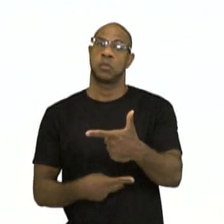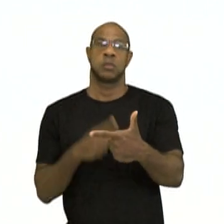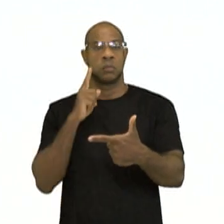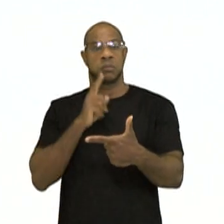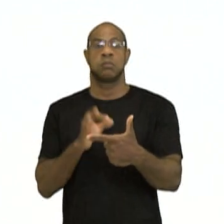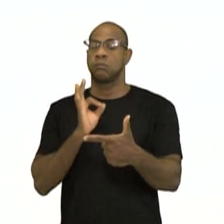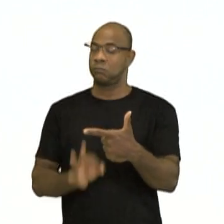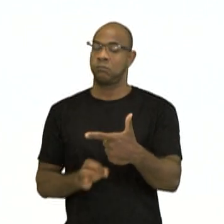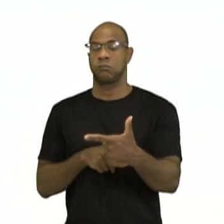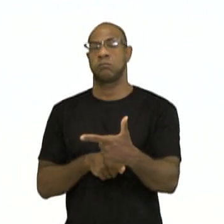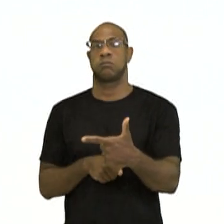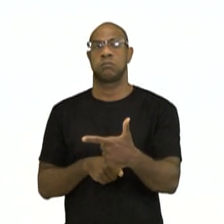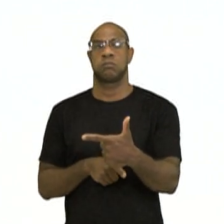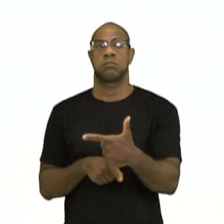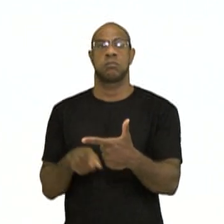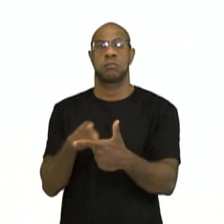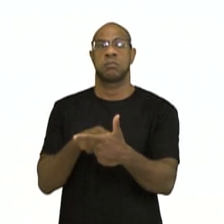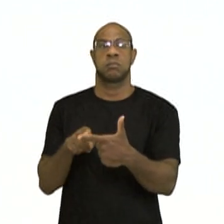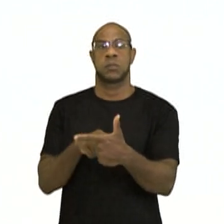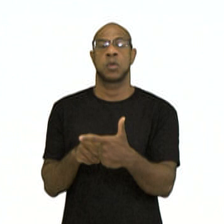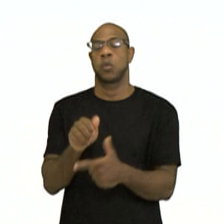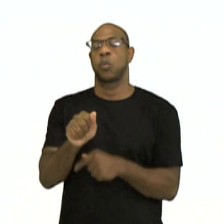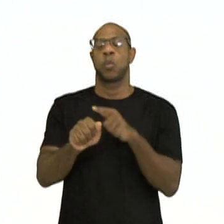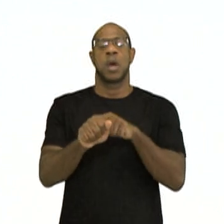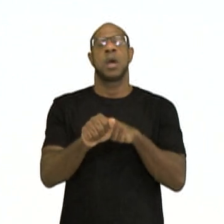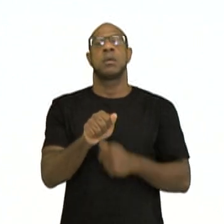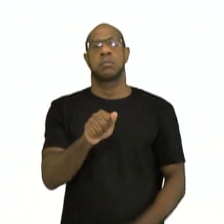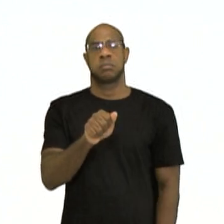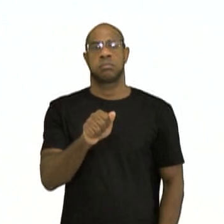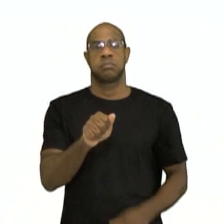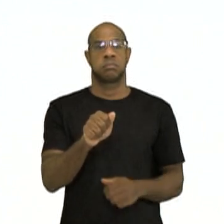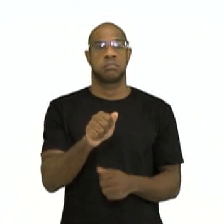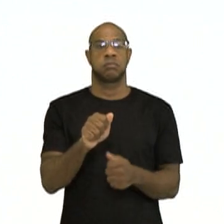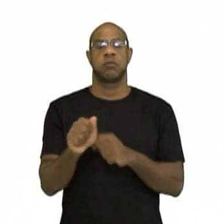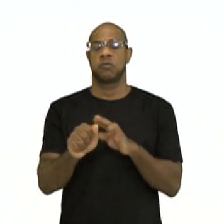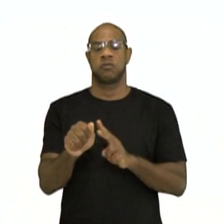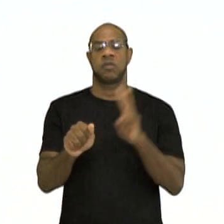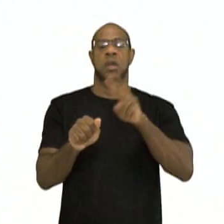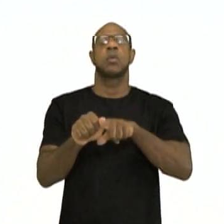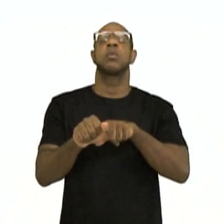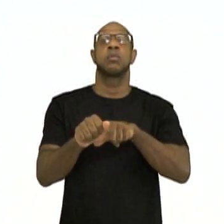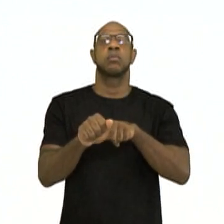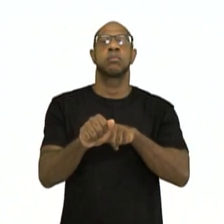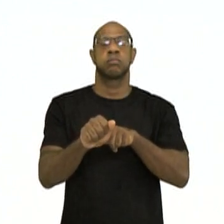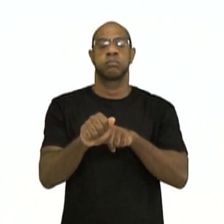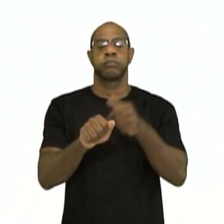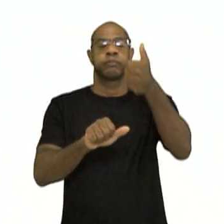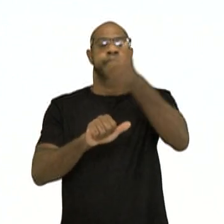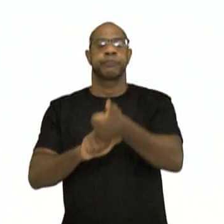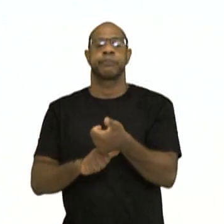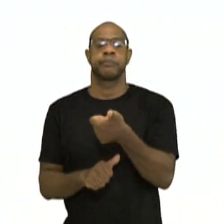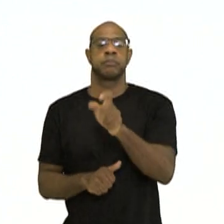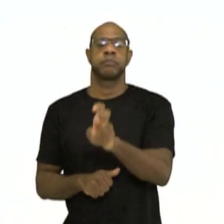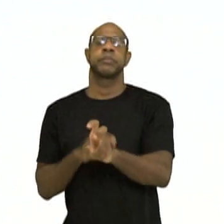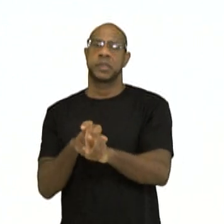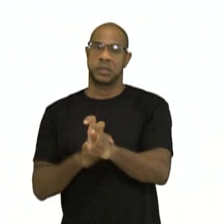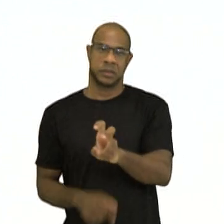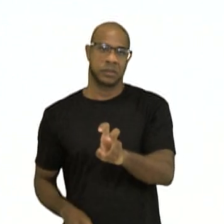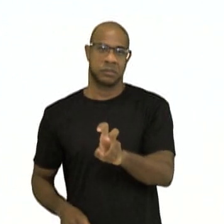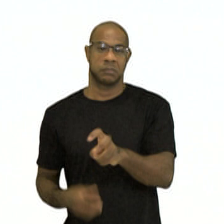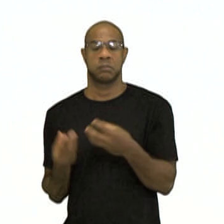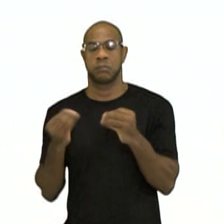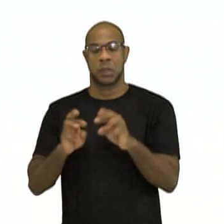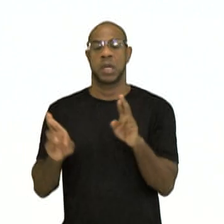exata. Quanto então vale este A? Este A vai valer 15, porque eu apliquei a relação fundamental